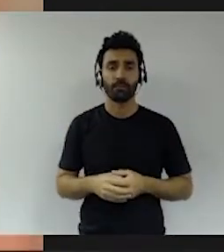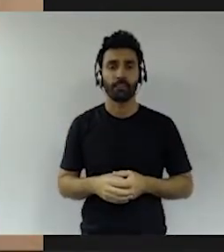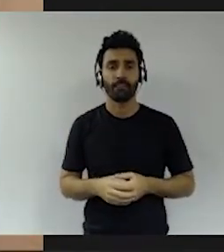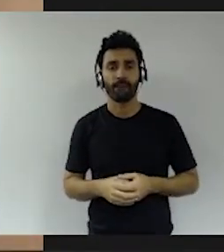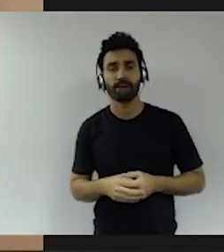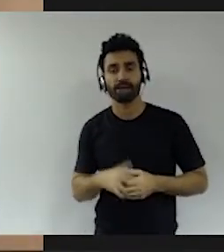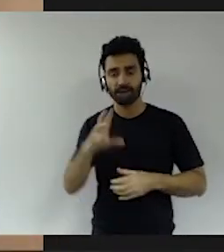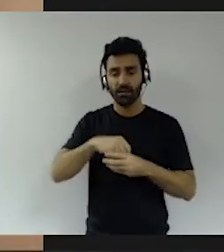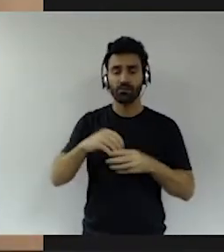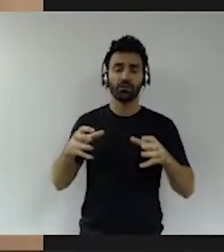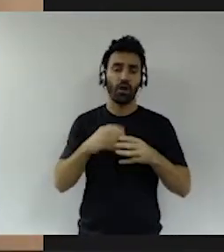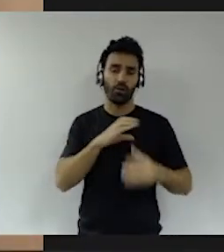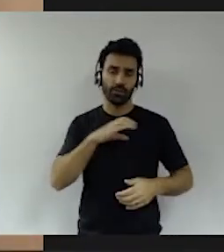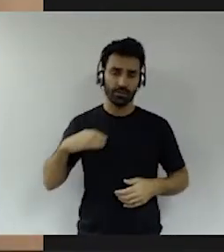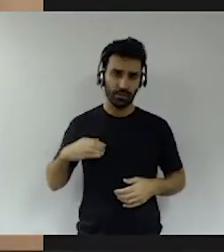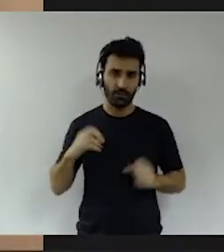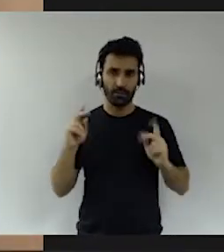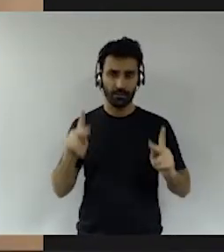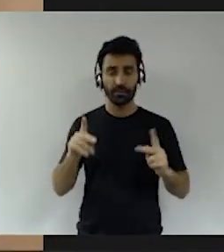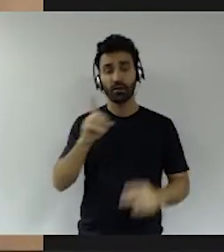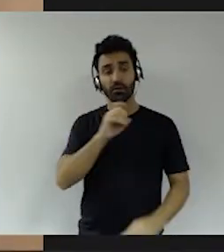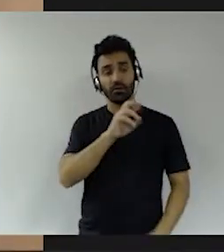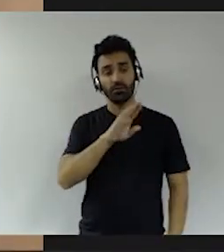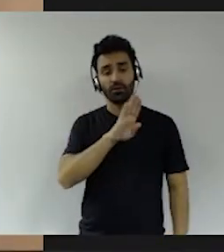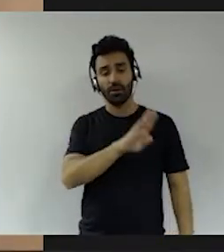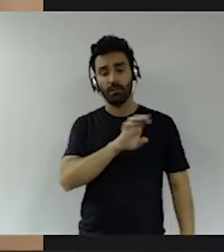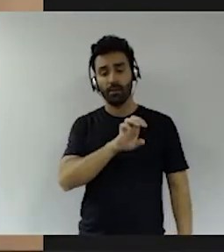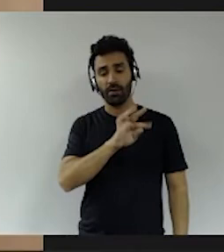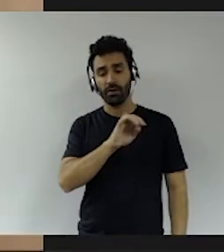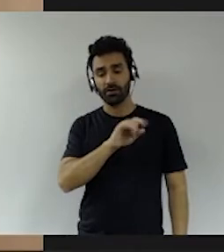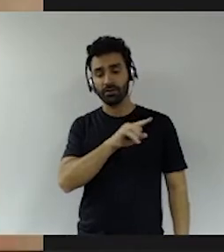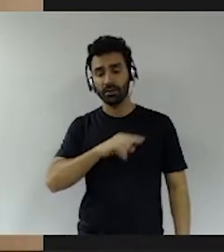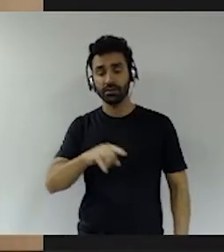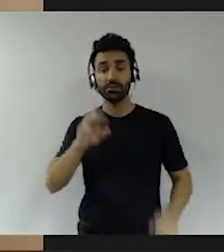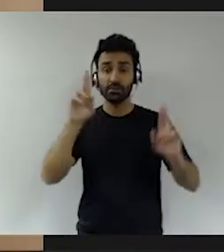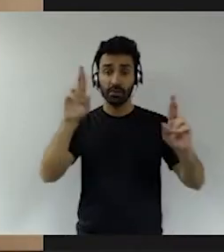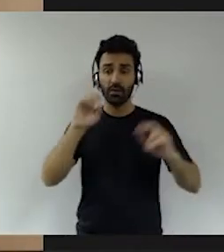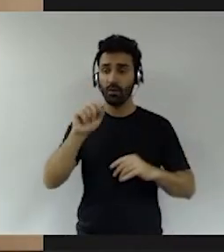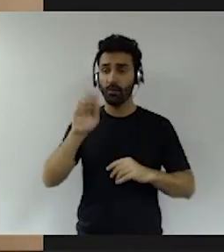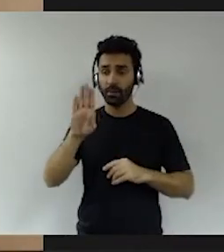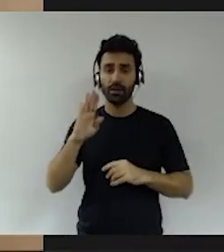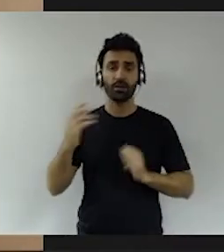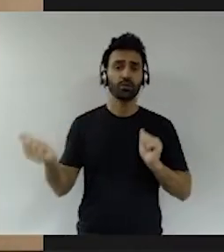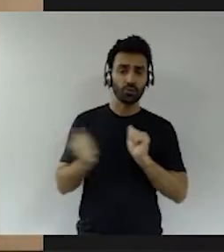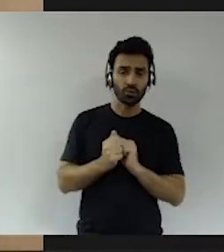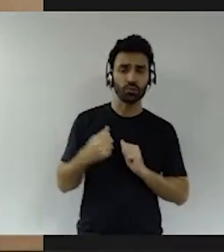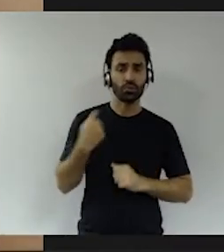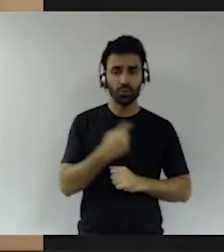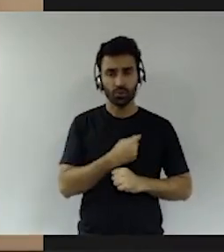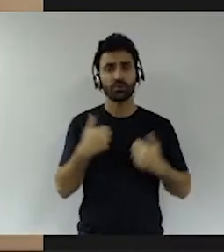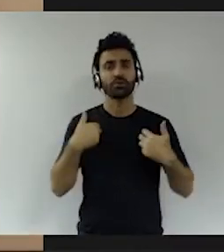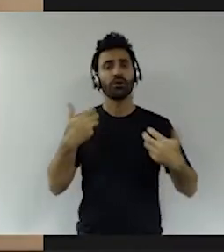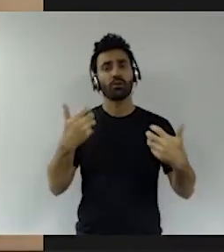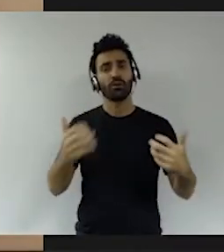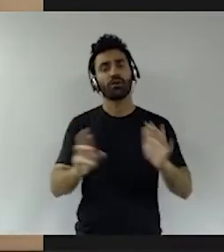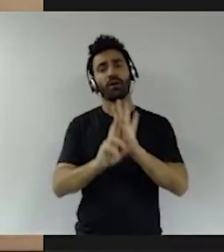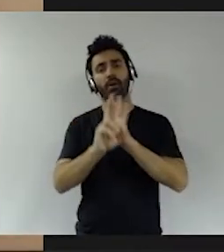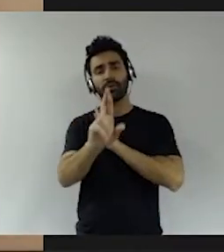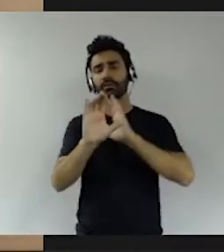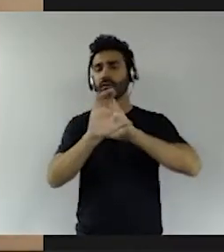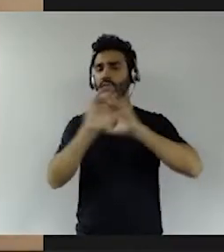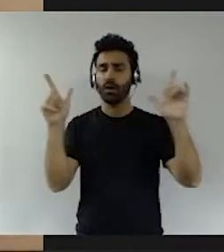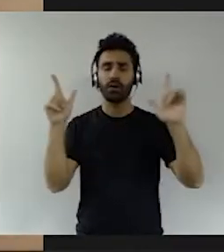da comissão, né, doutora Beatriz, lá mista, e espero que a OAB esteja lá conosco. Quero ser a porta-voz,